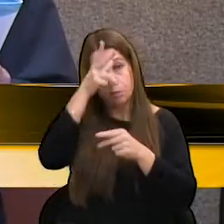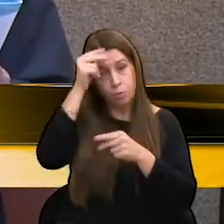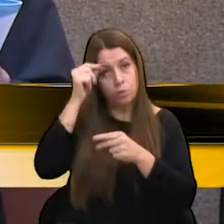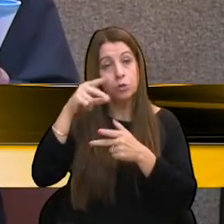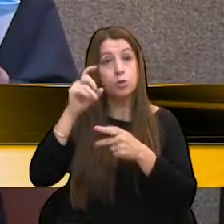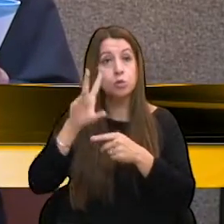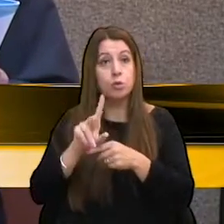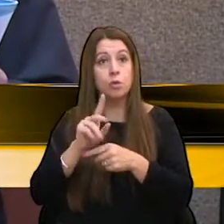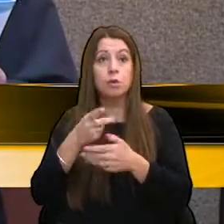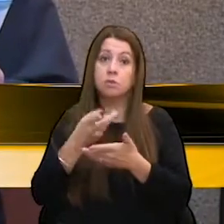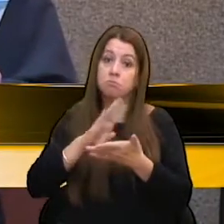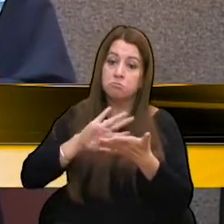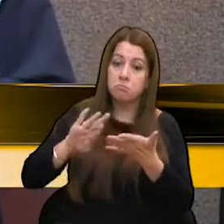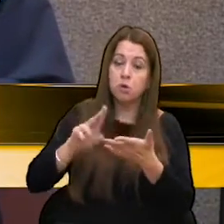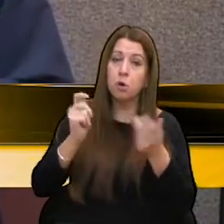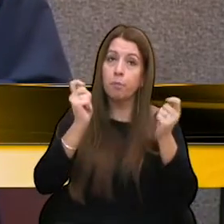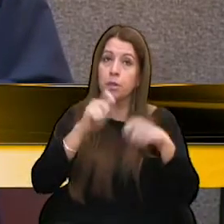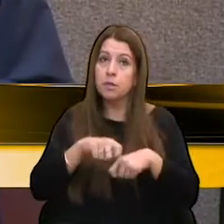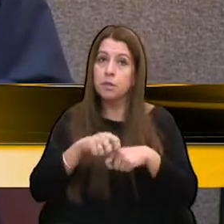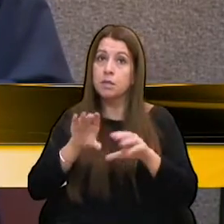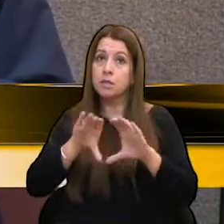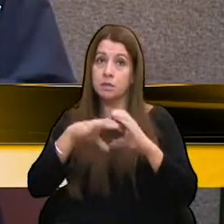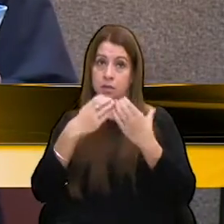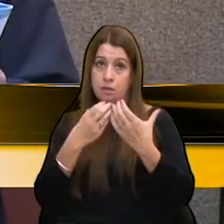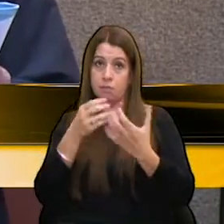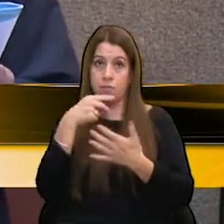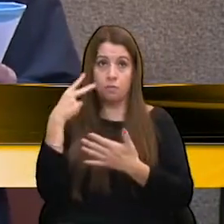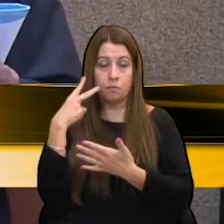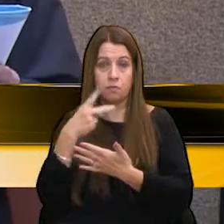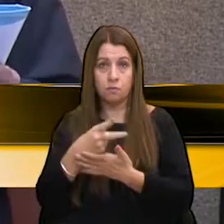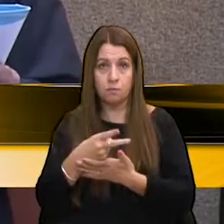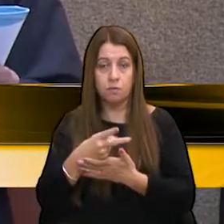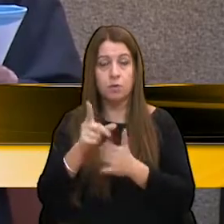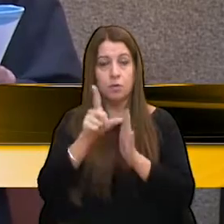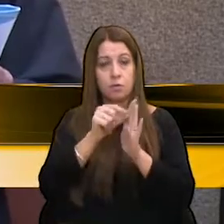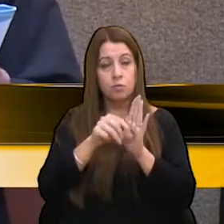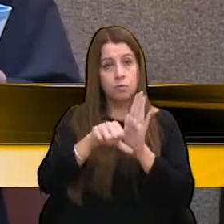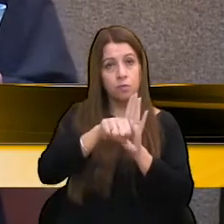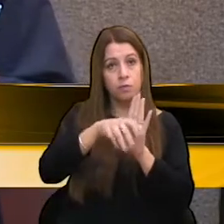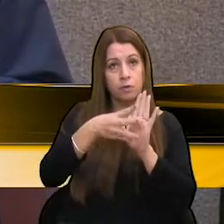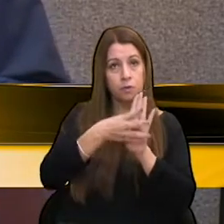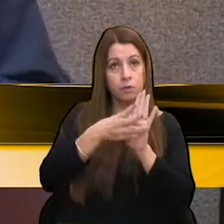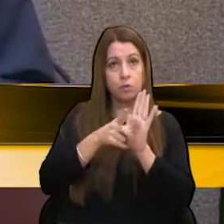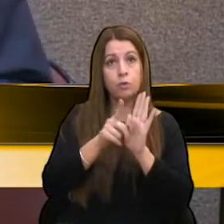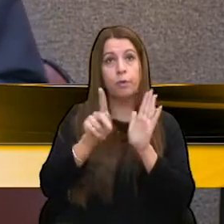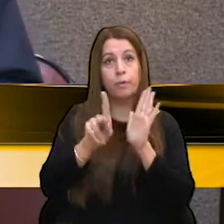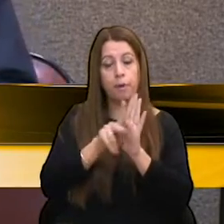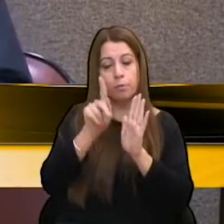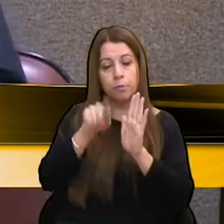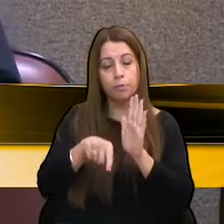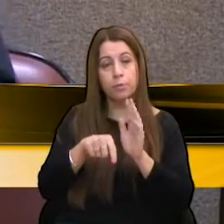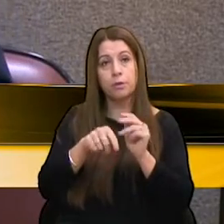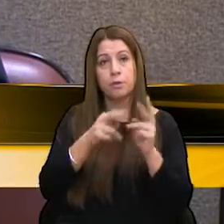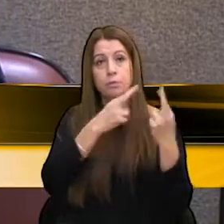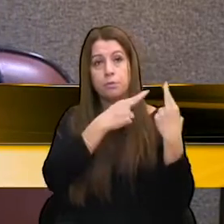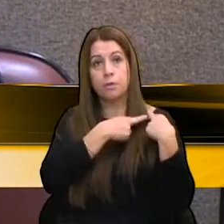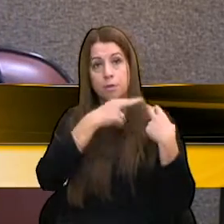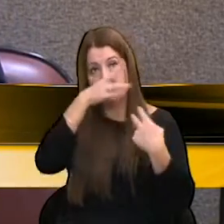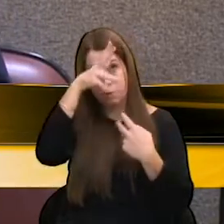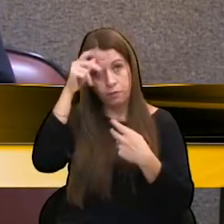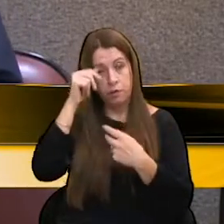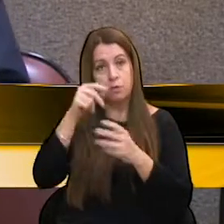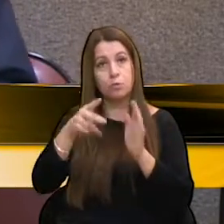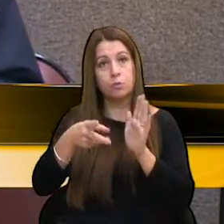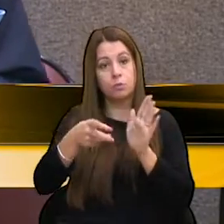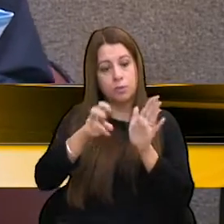for de exclusiva competência da Câmara de Vereadores. Artigo 94, compete privativamente ao prefeito,